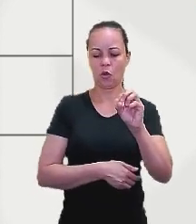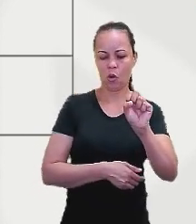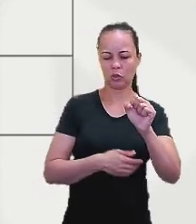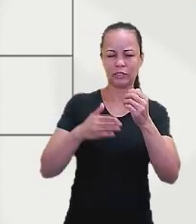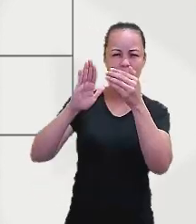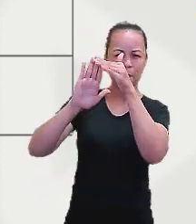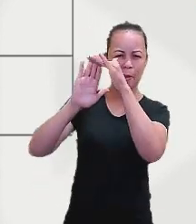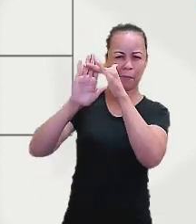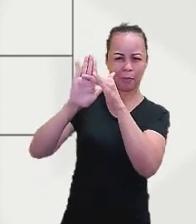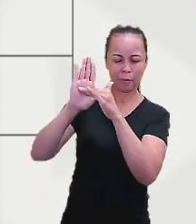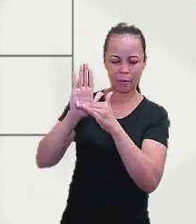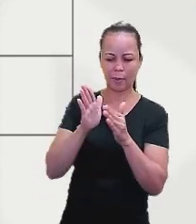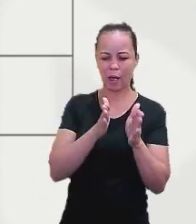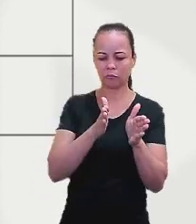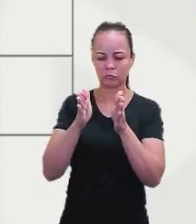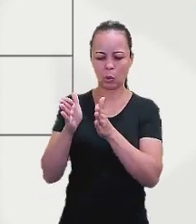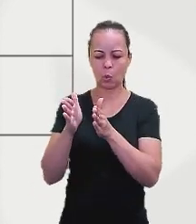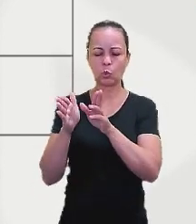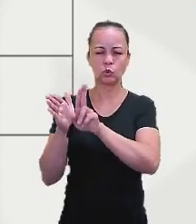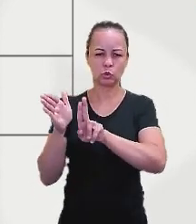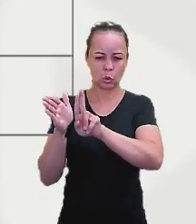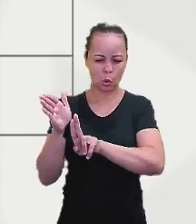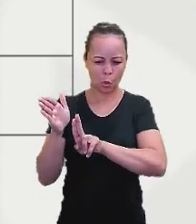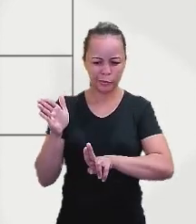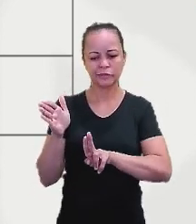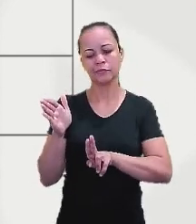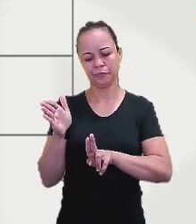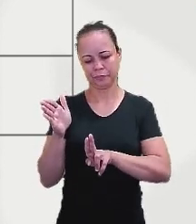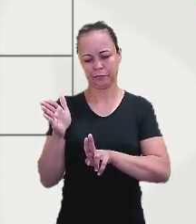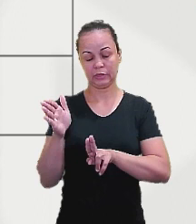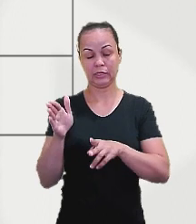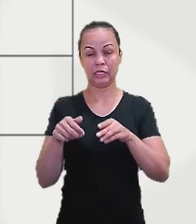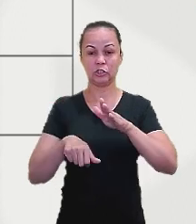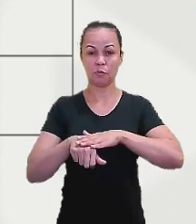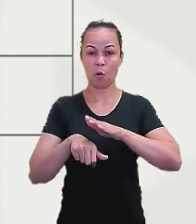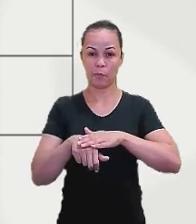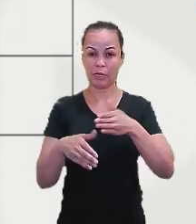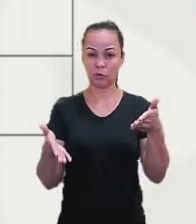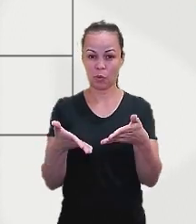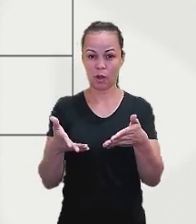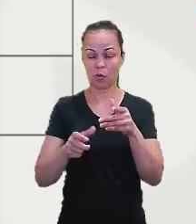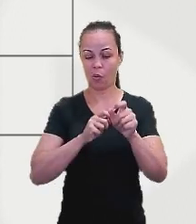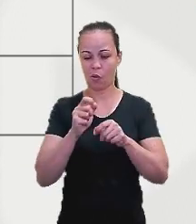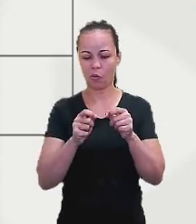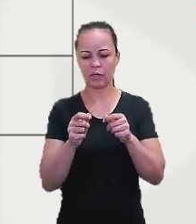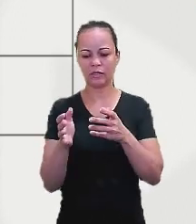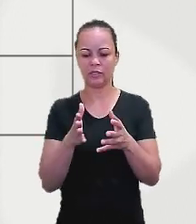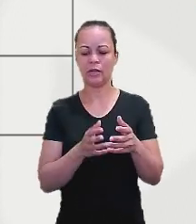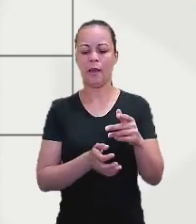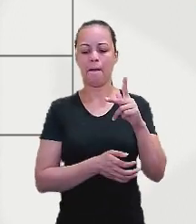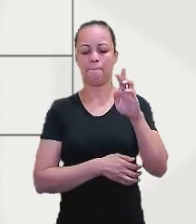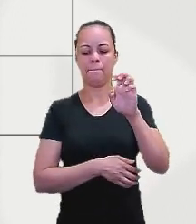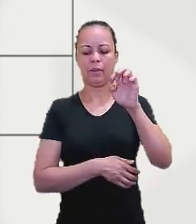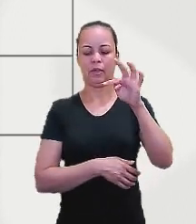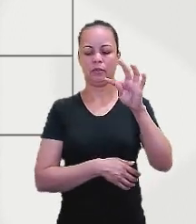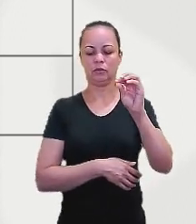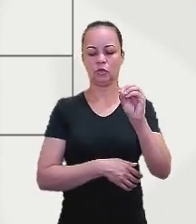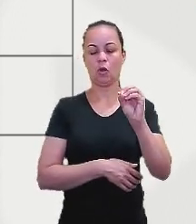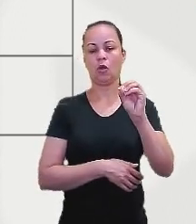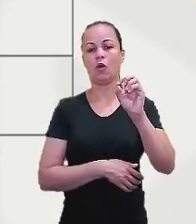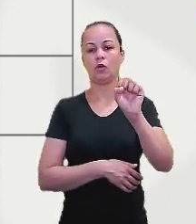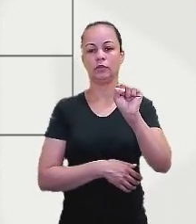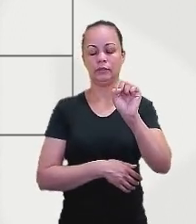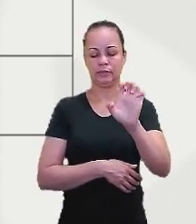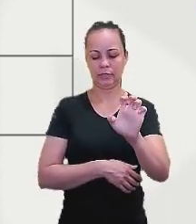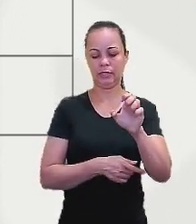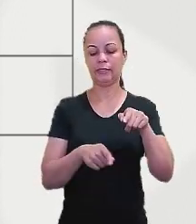as hexoses e as heptoses. Mas pra gente, nesse primeiro momento, o que é que vai interessar pra gente? As pentoses e as